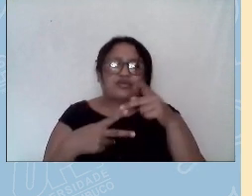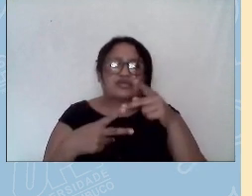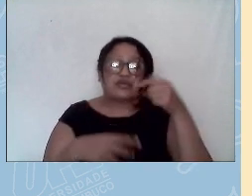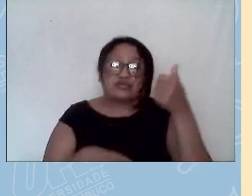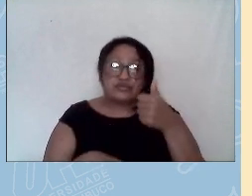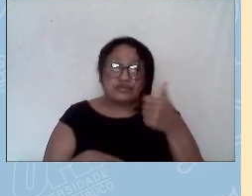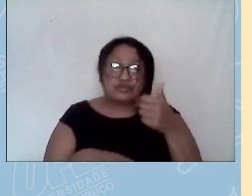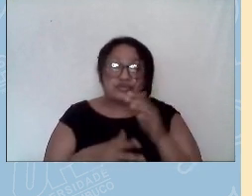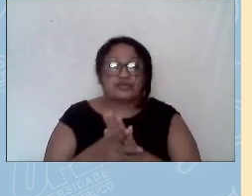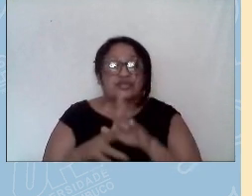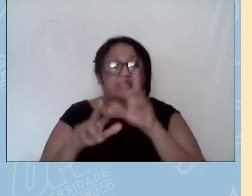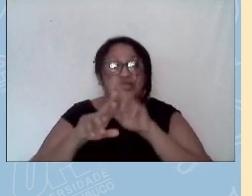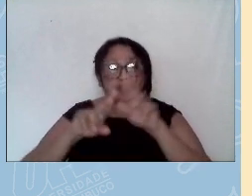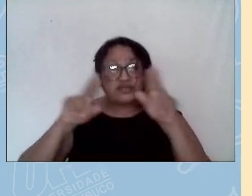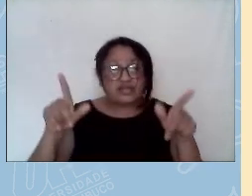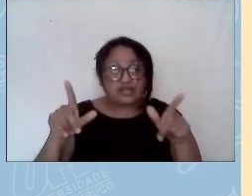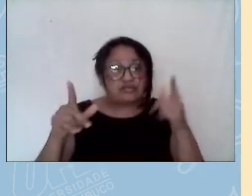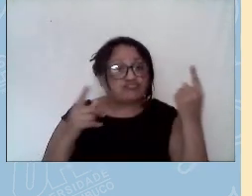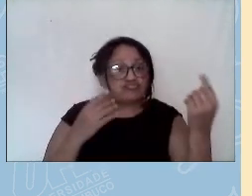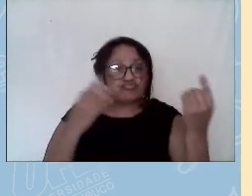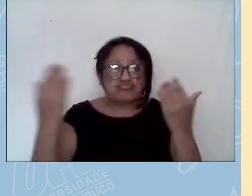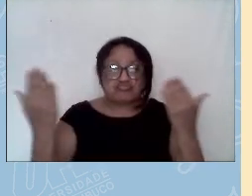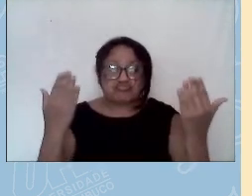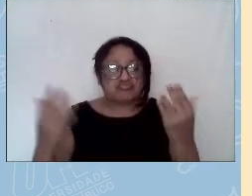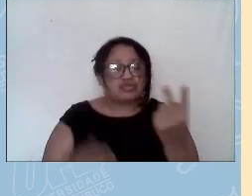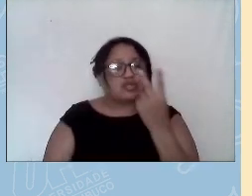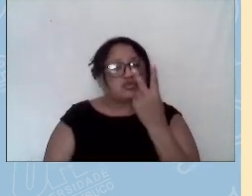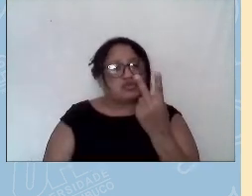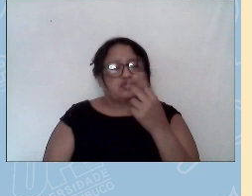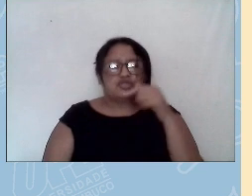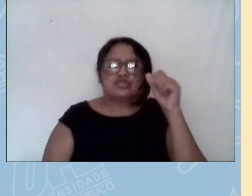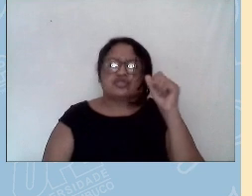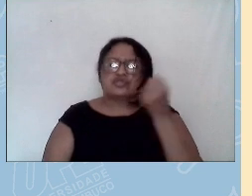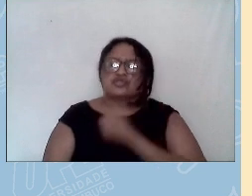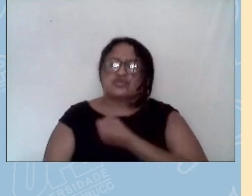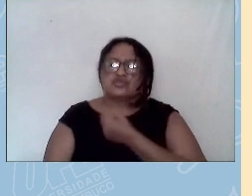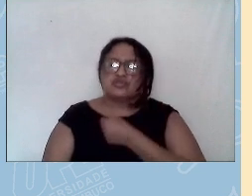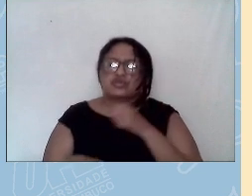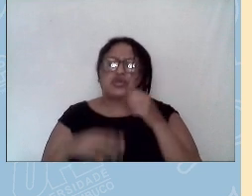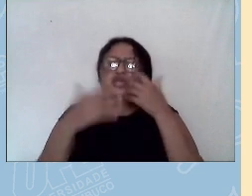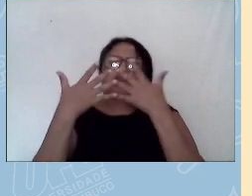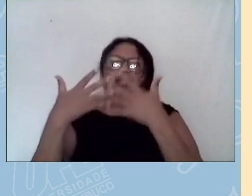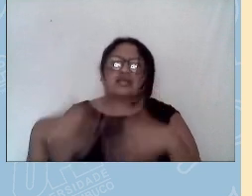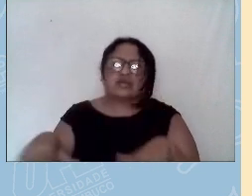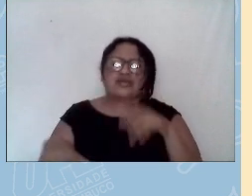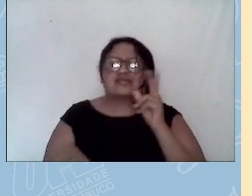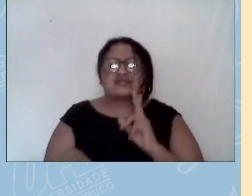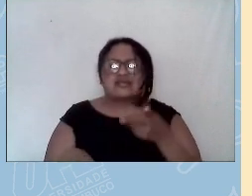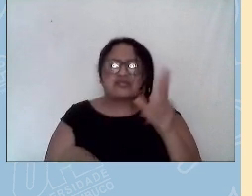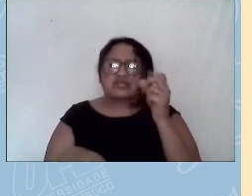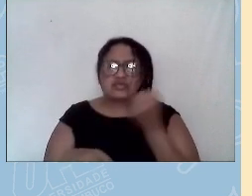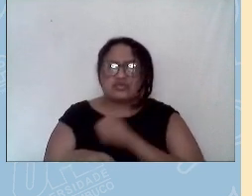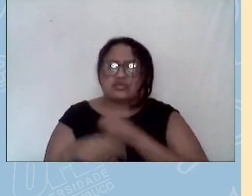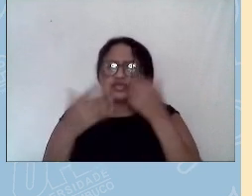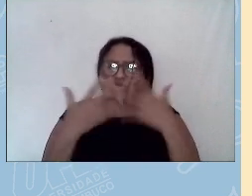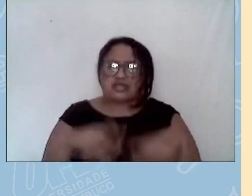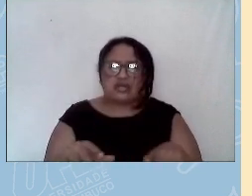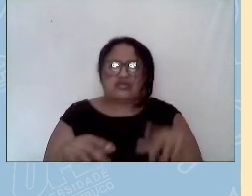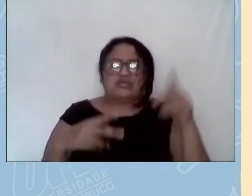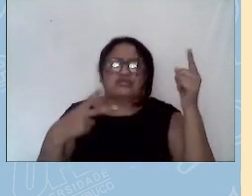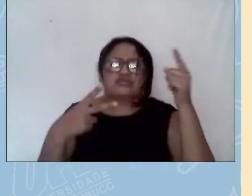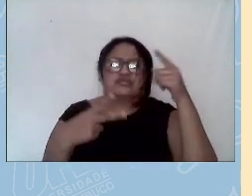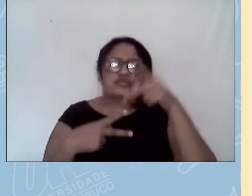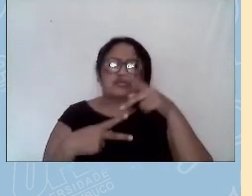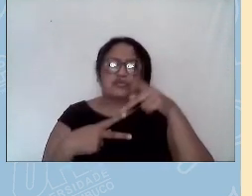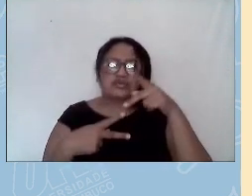a diferença entre dois números naturais é sempre um número natural proposição 2 o